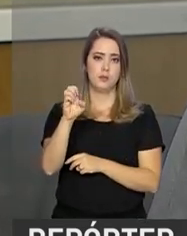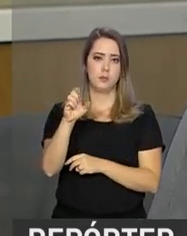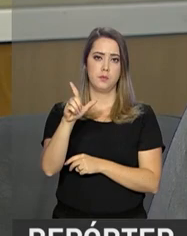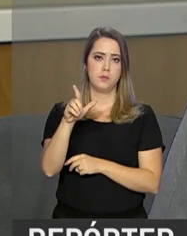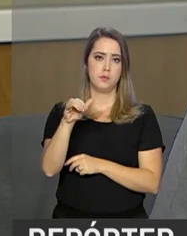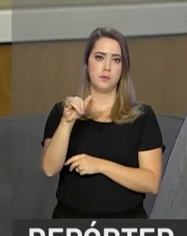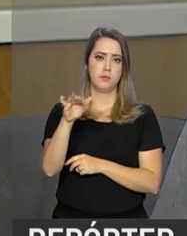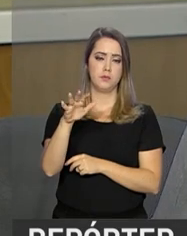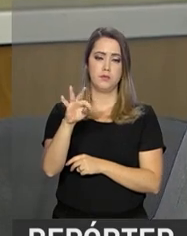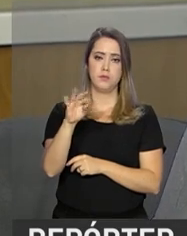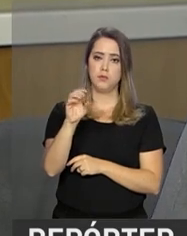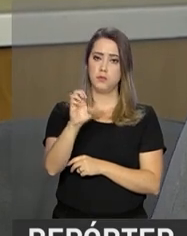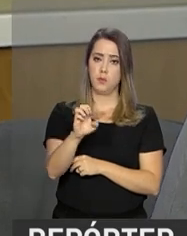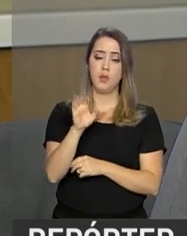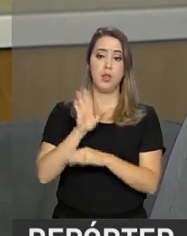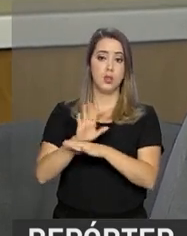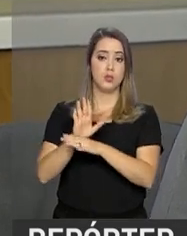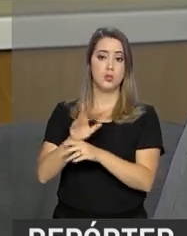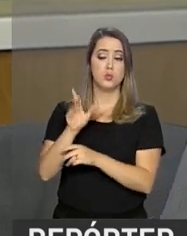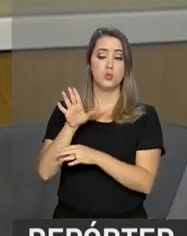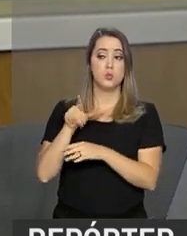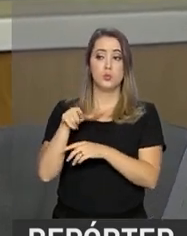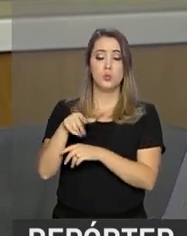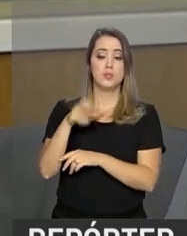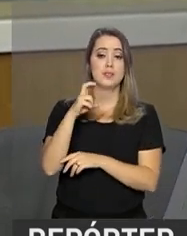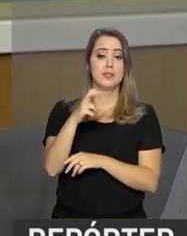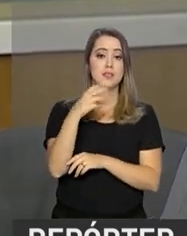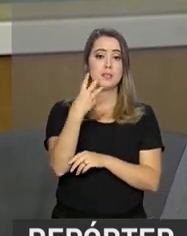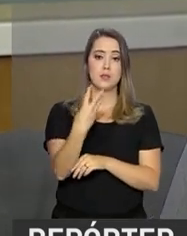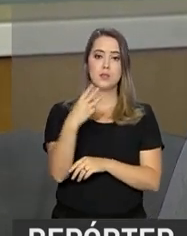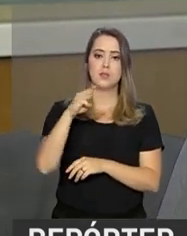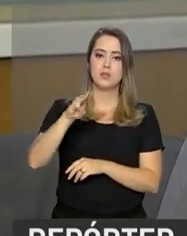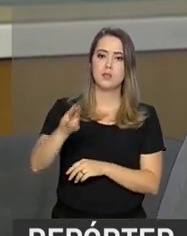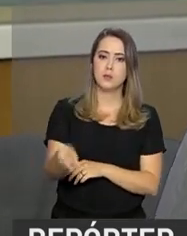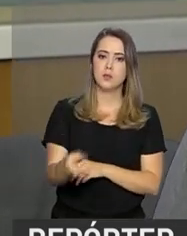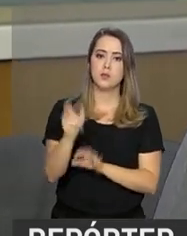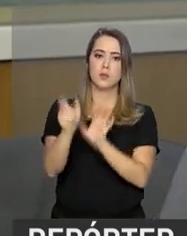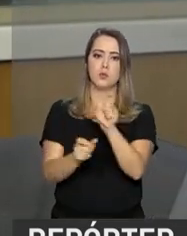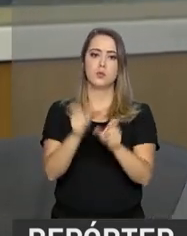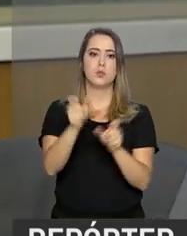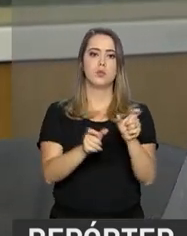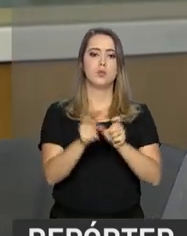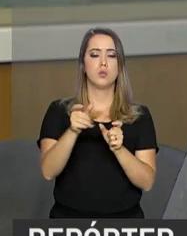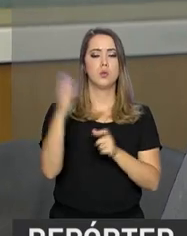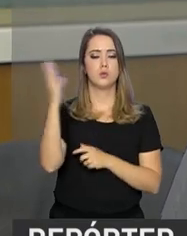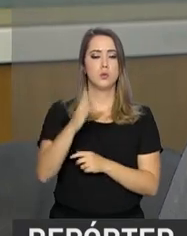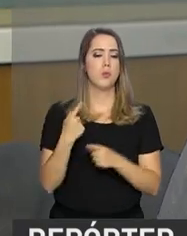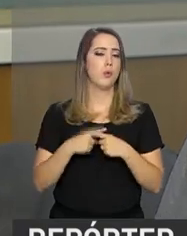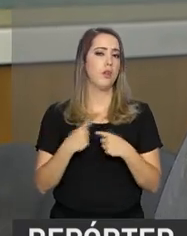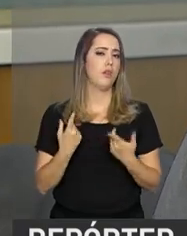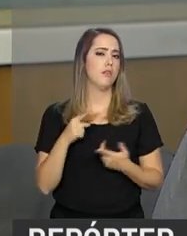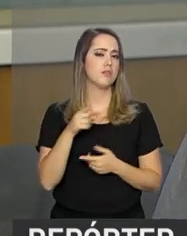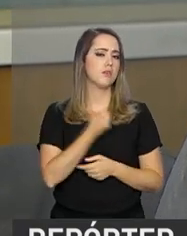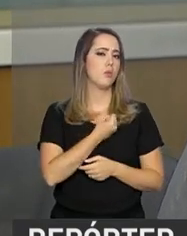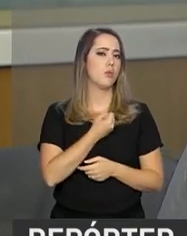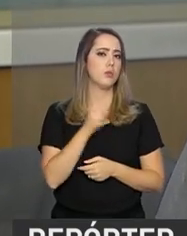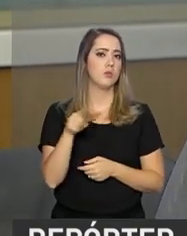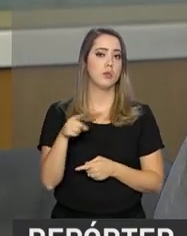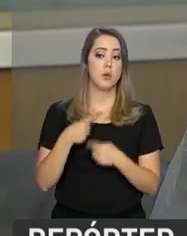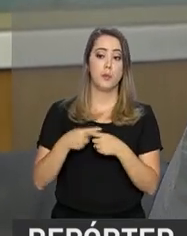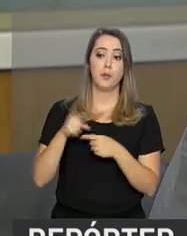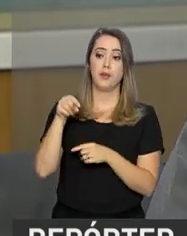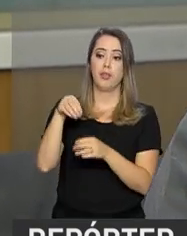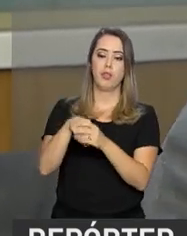beneficiar aproximadamente 53 milhões de brasileiros porque 53 milhões porque no meio de